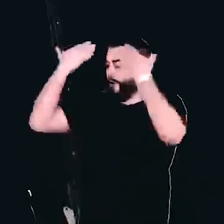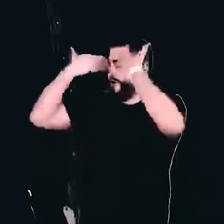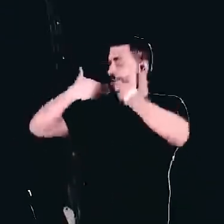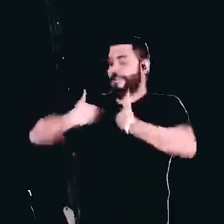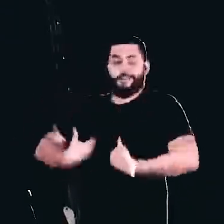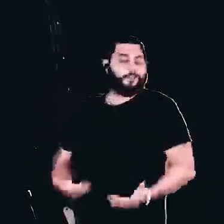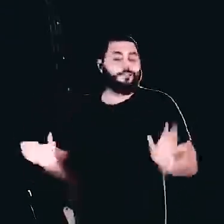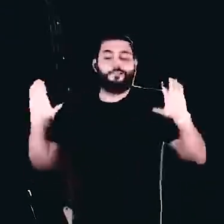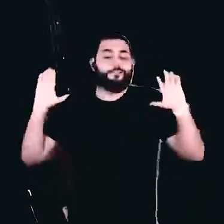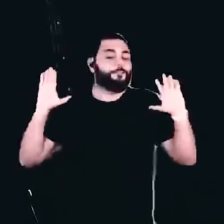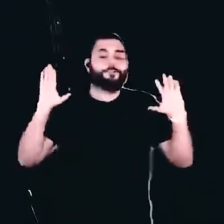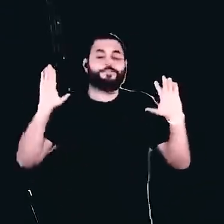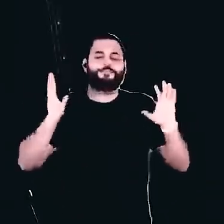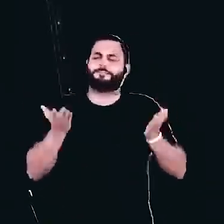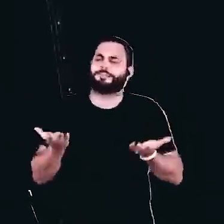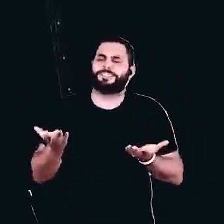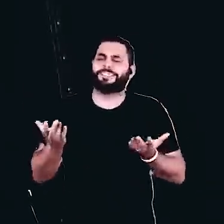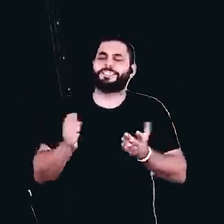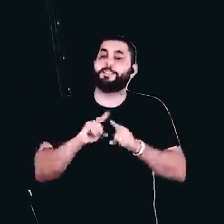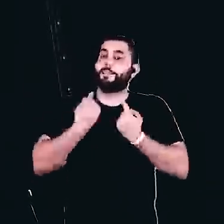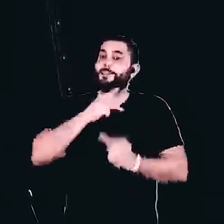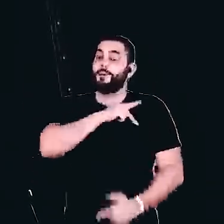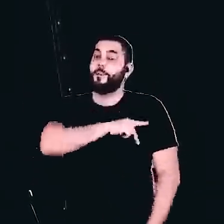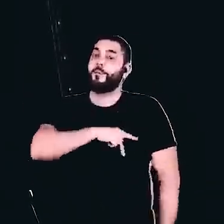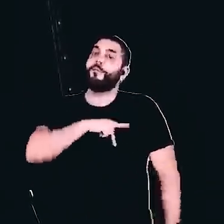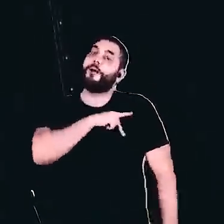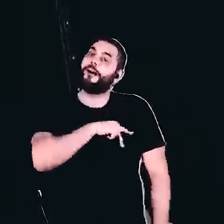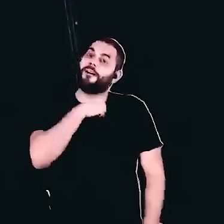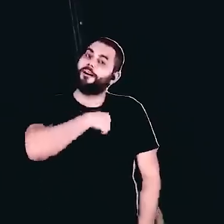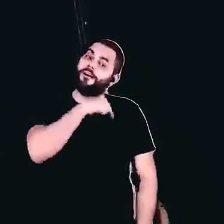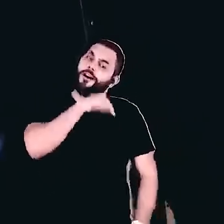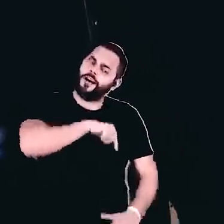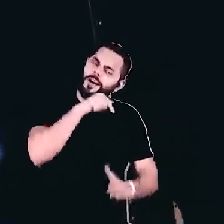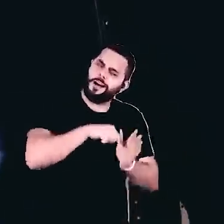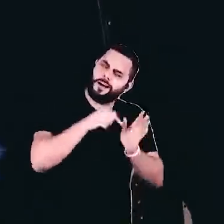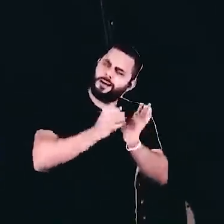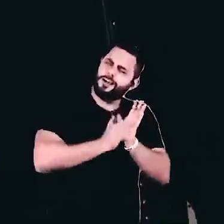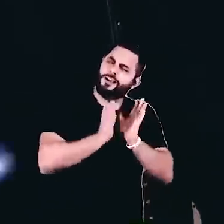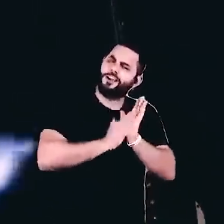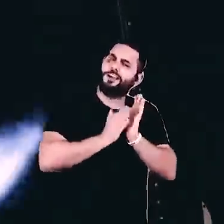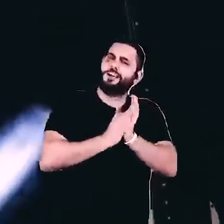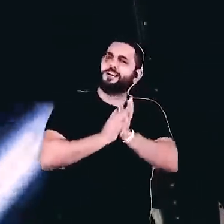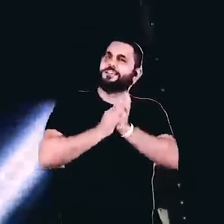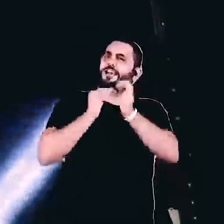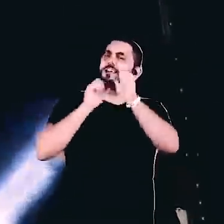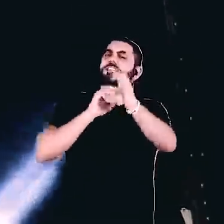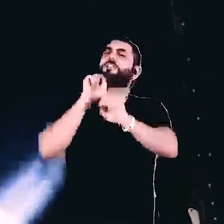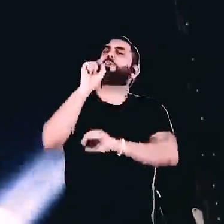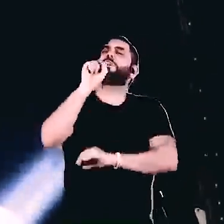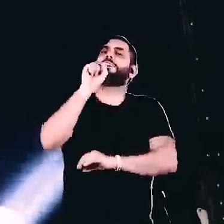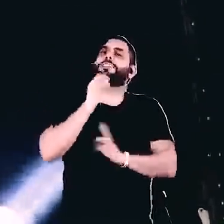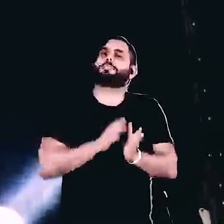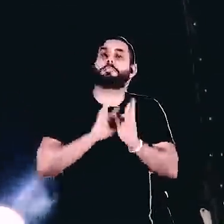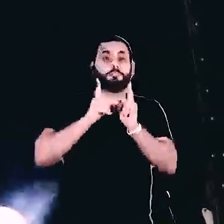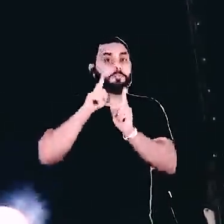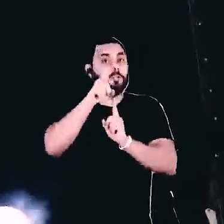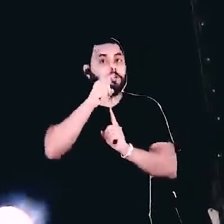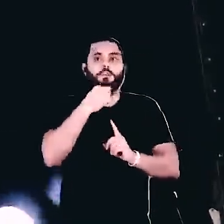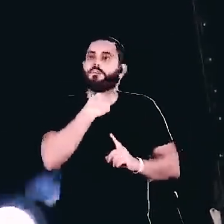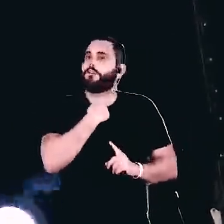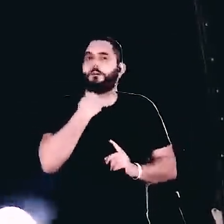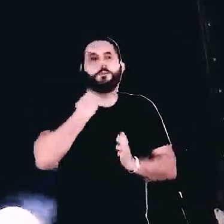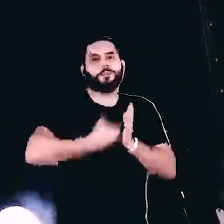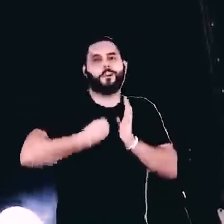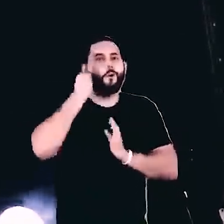manhã, não é? Mas o apóstolo Paulo nos dá um ensinamento totalmente avesso a isso. Ele diz o quê? Que a gente nunca deve perder